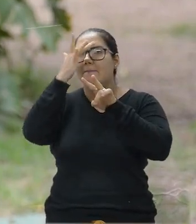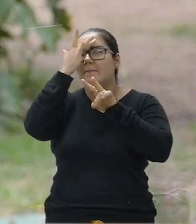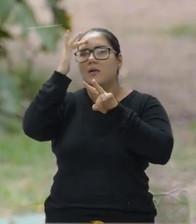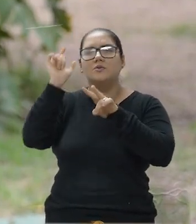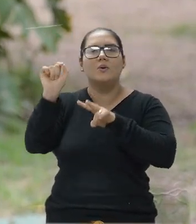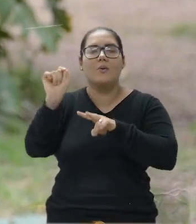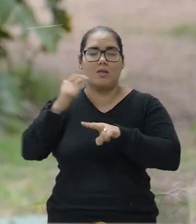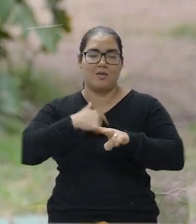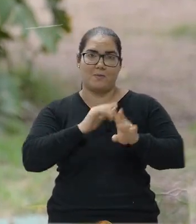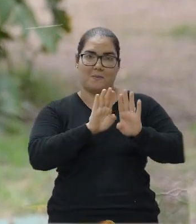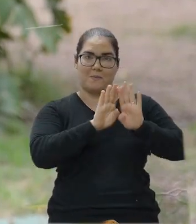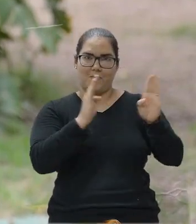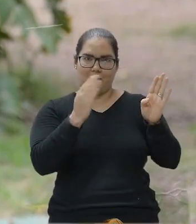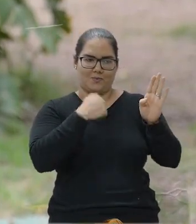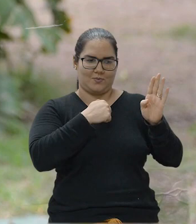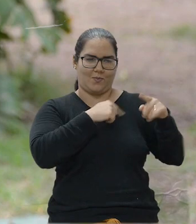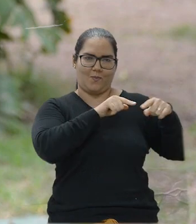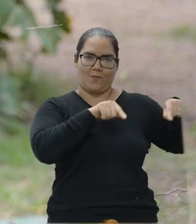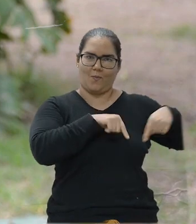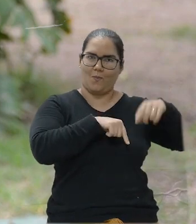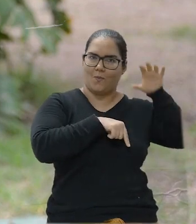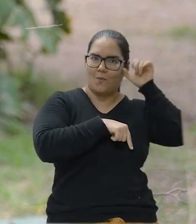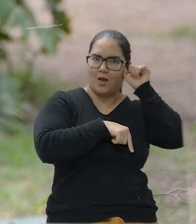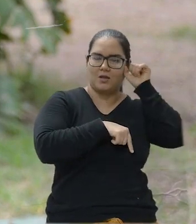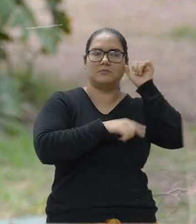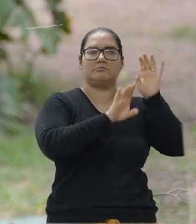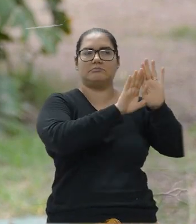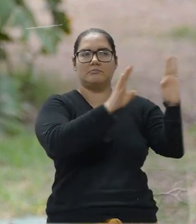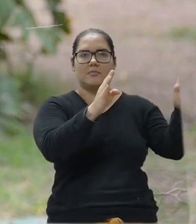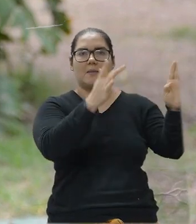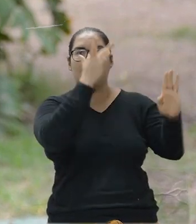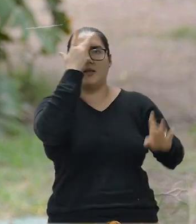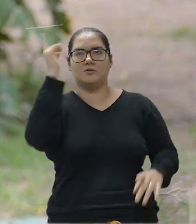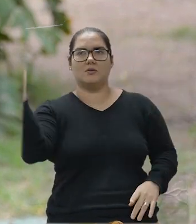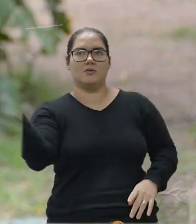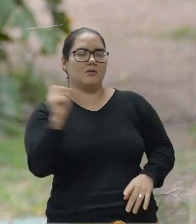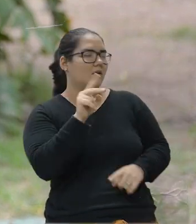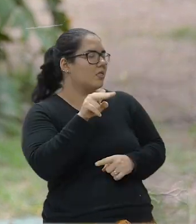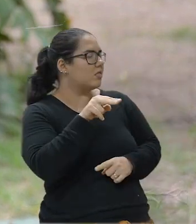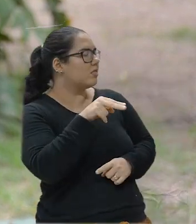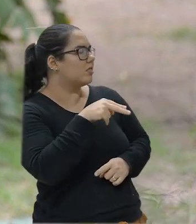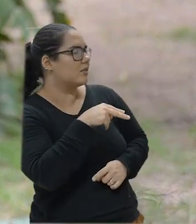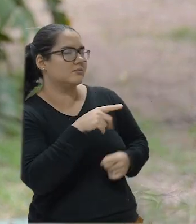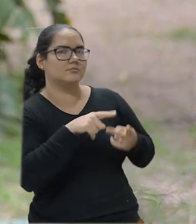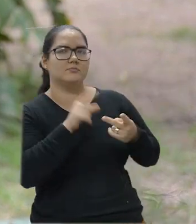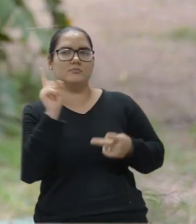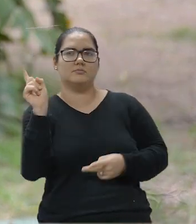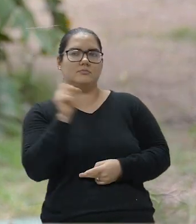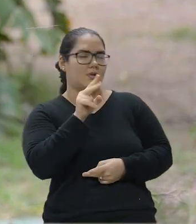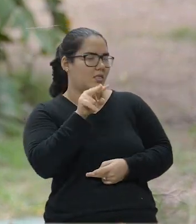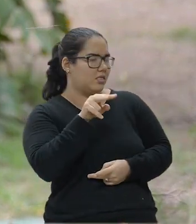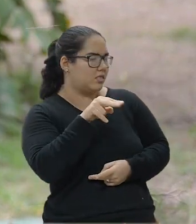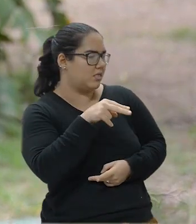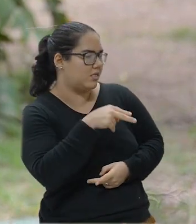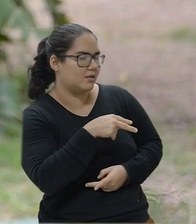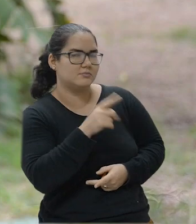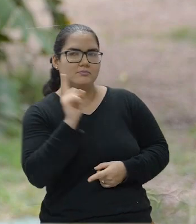discretamente como todos passavam pela minha porta, sempre aberta, olhando para dentro,